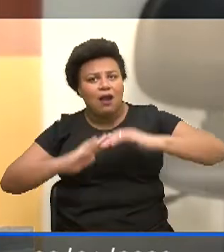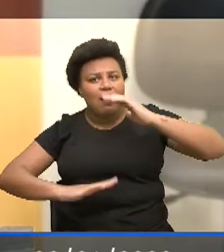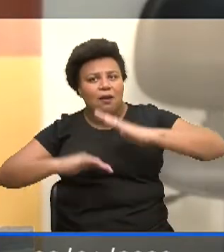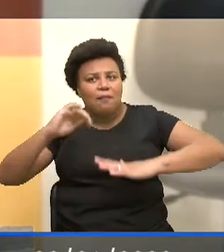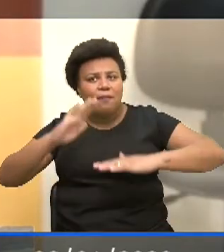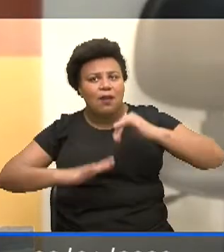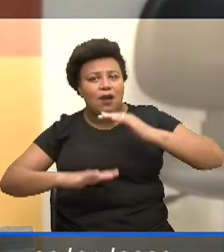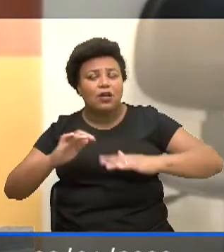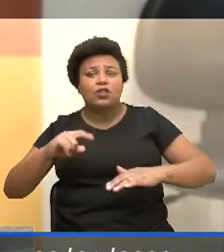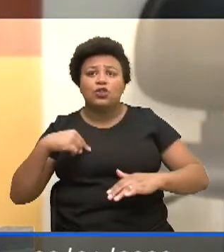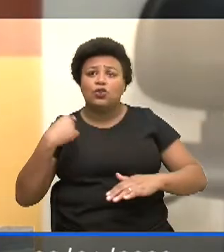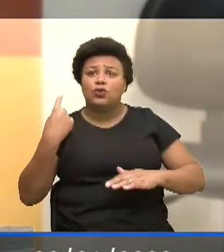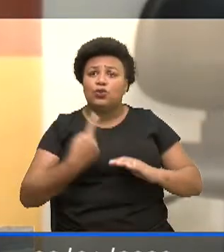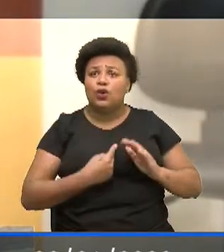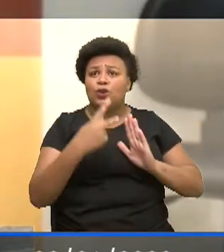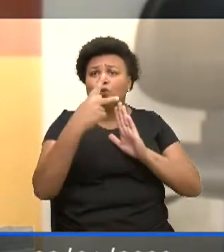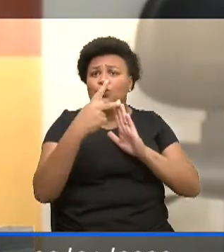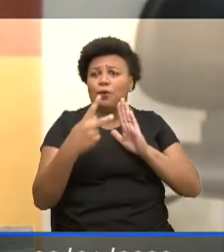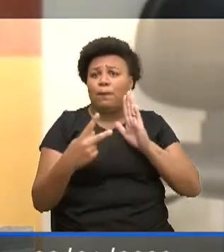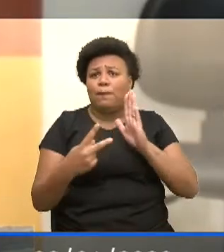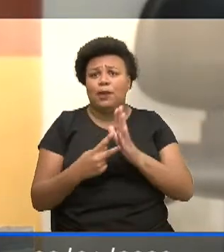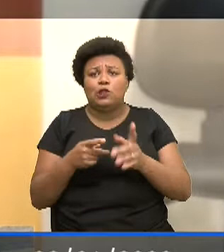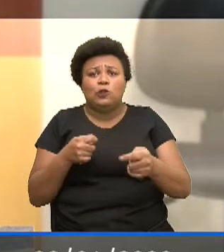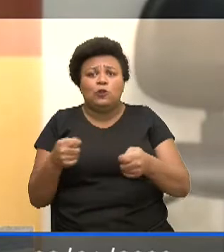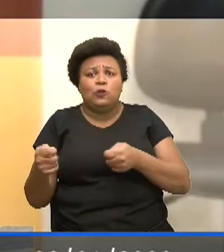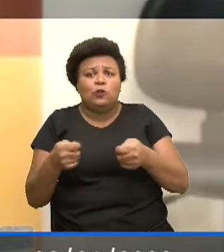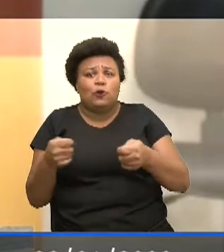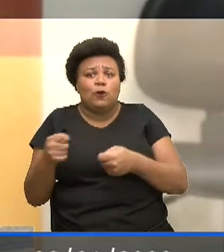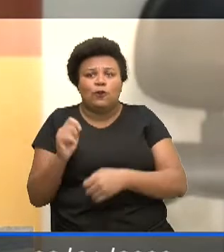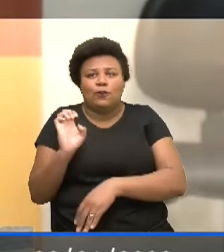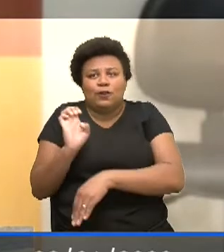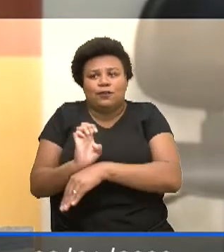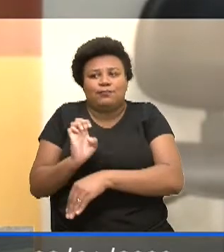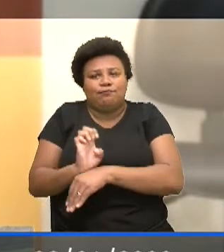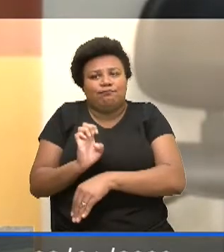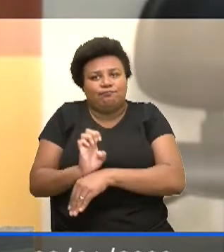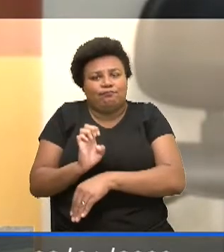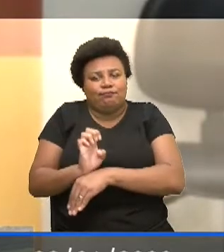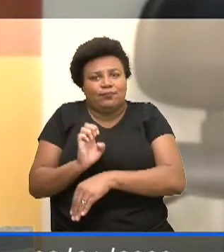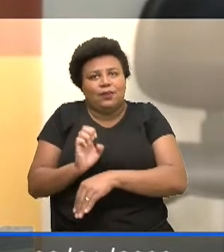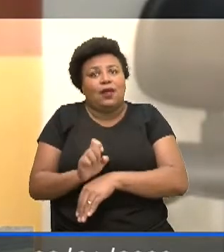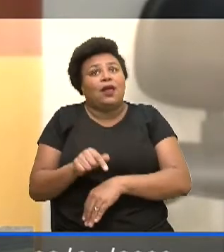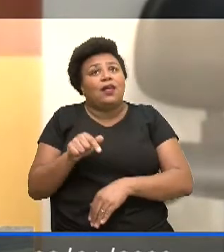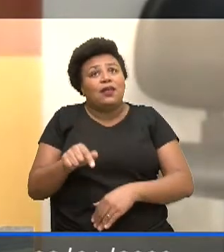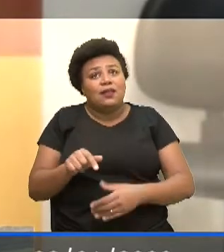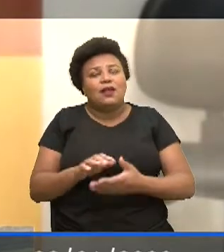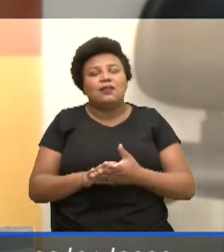do nosso plano de contingência estadual. Tá? E